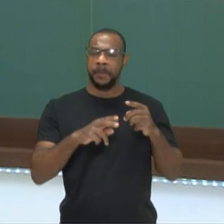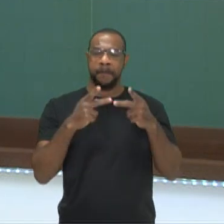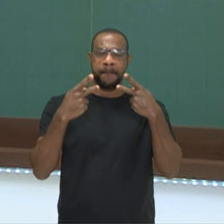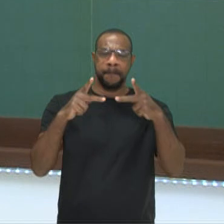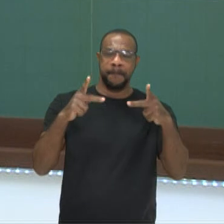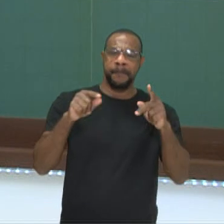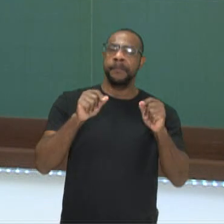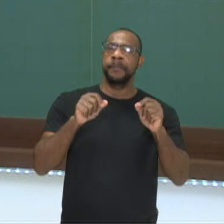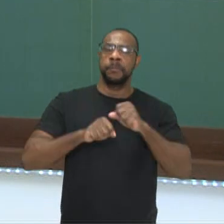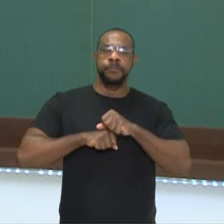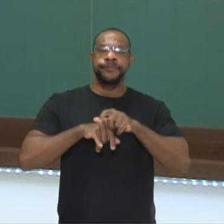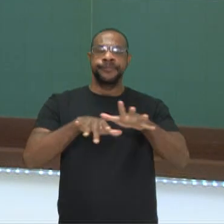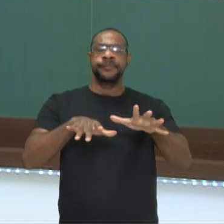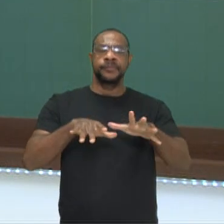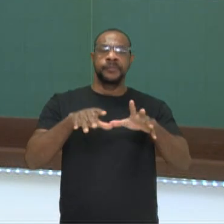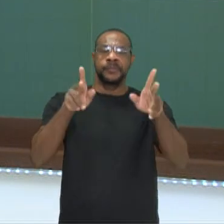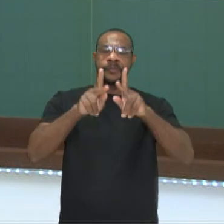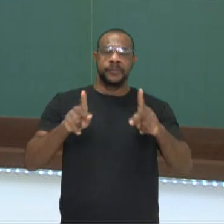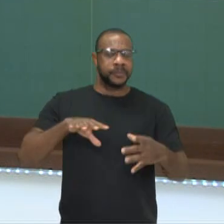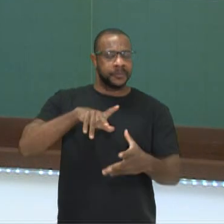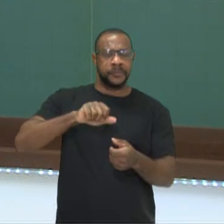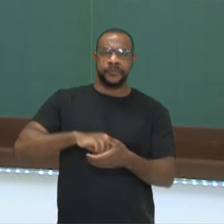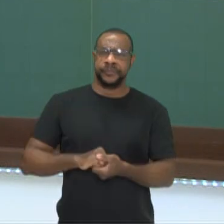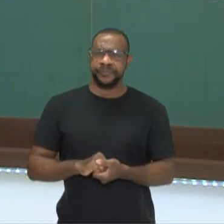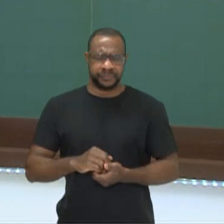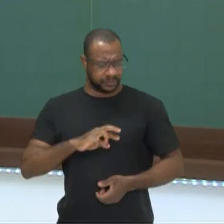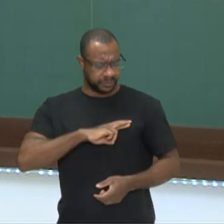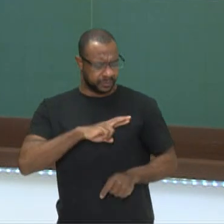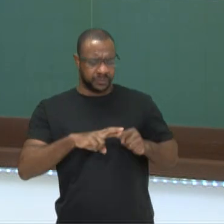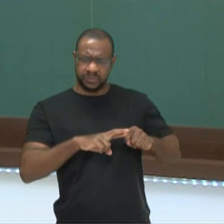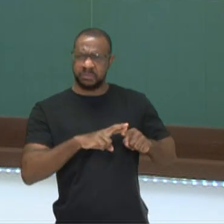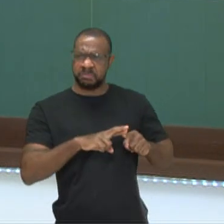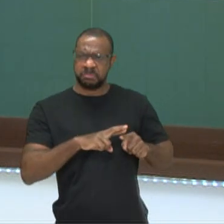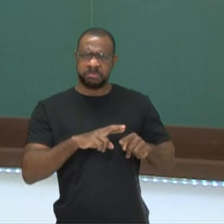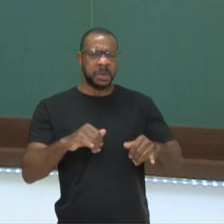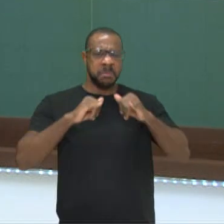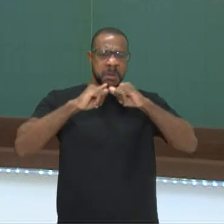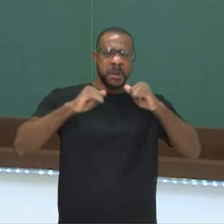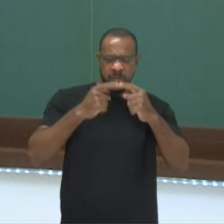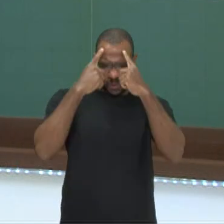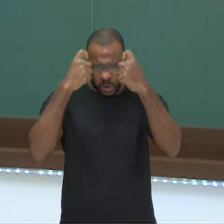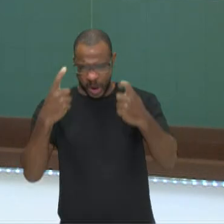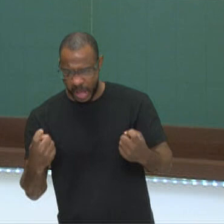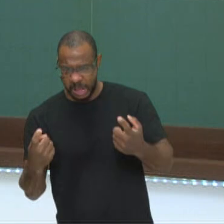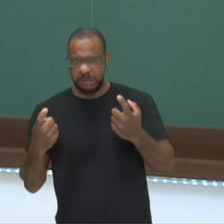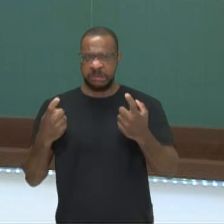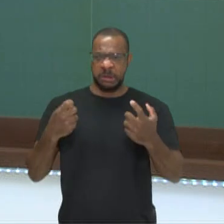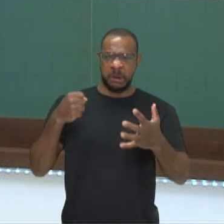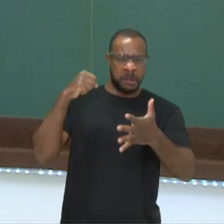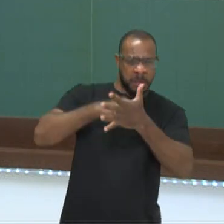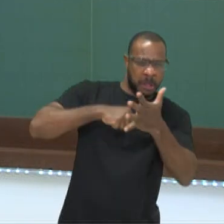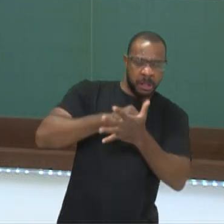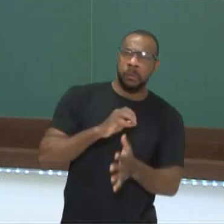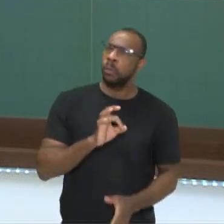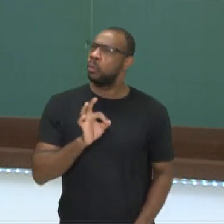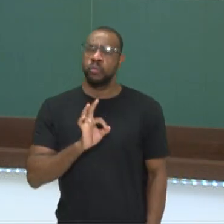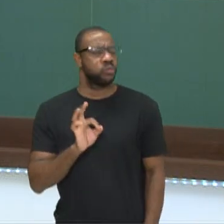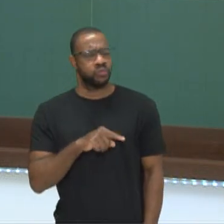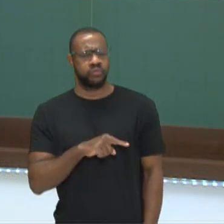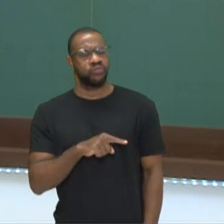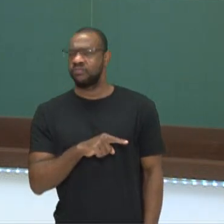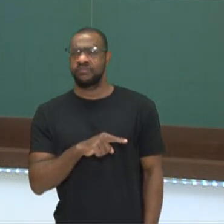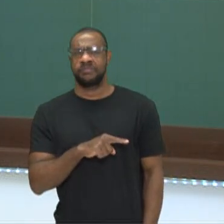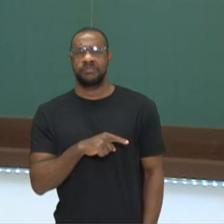seu fundamento, nenhuma religião prega agressão, violência. Todas as religiões encaminham o ser humano para ser melhor. Ser melhor